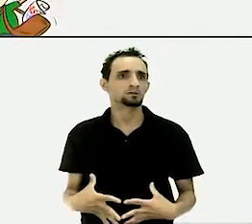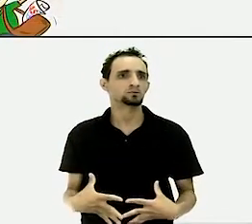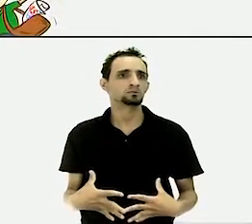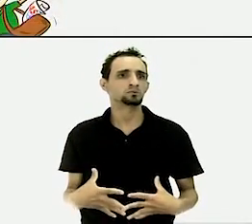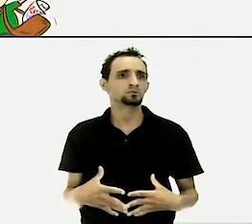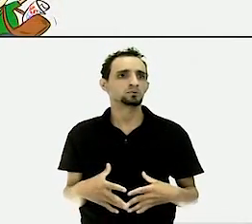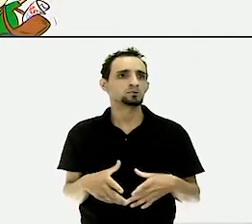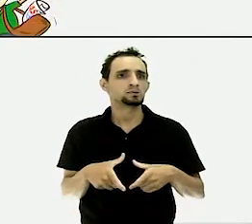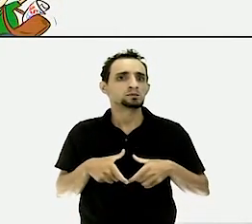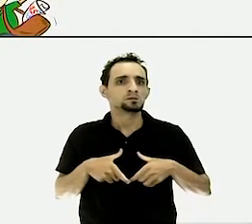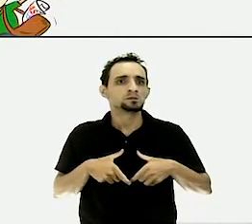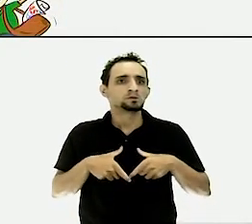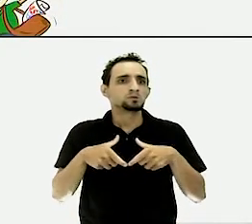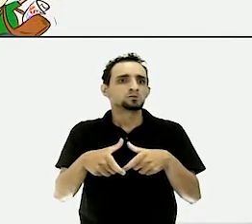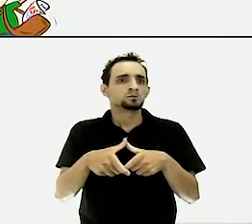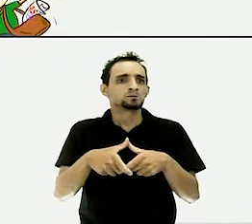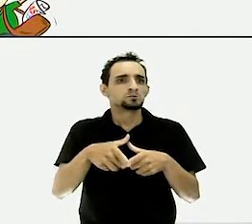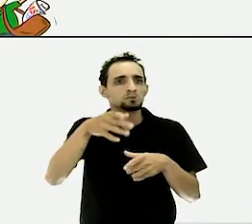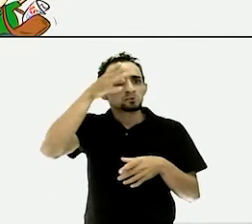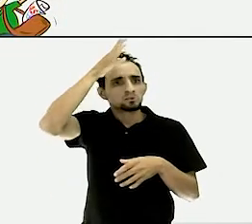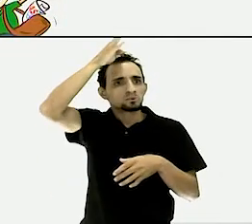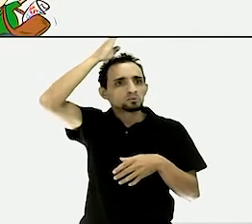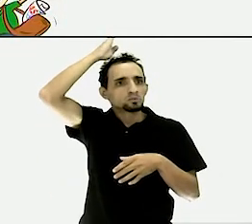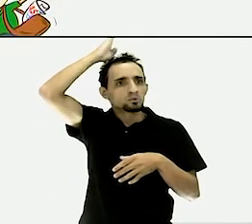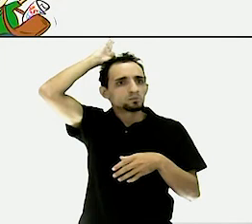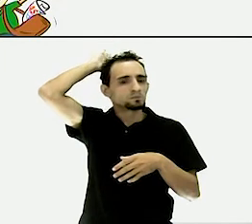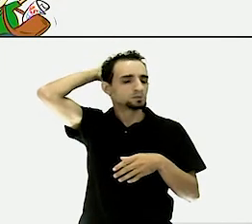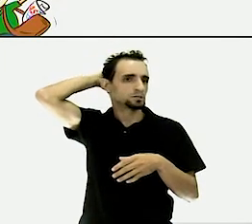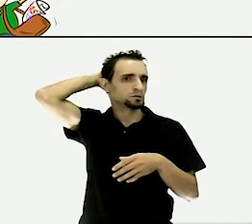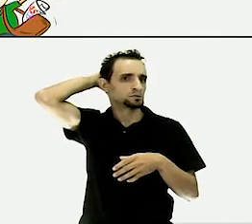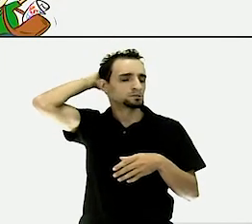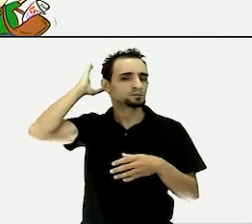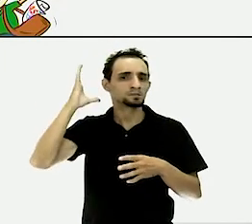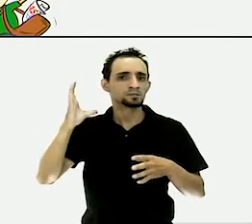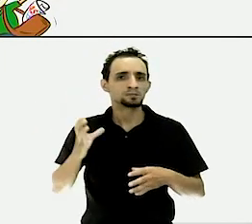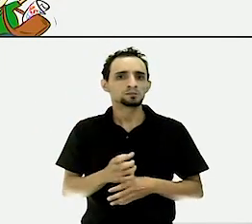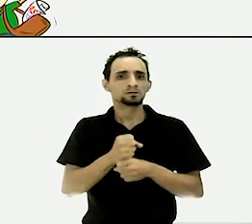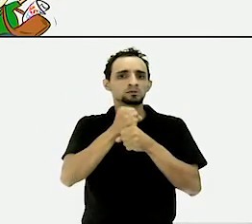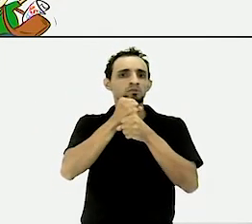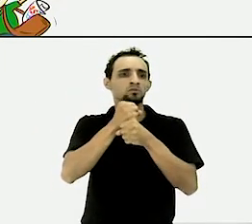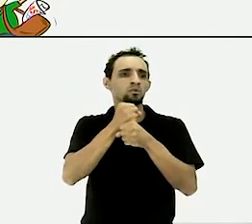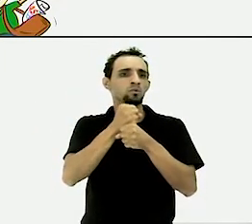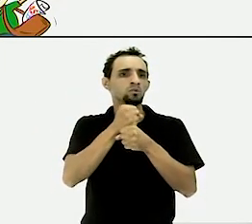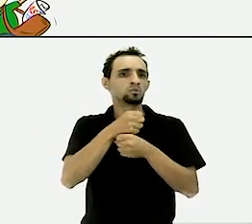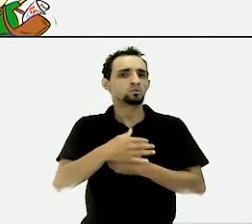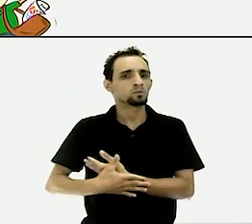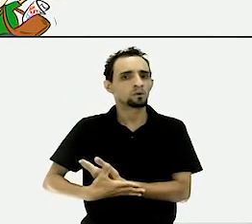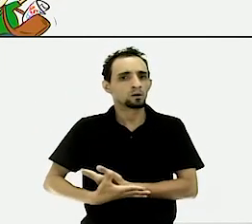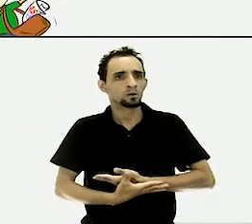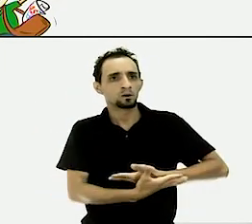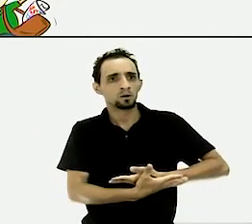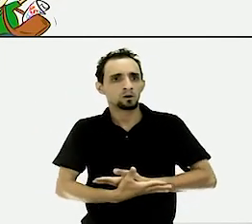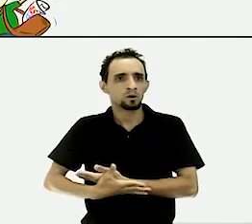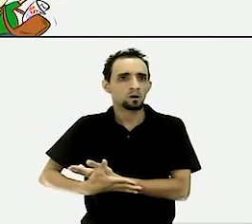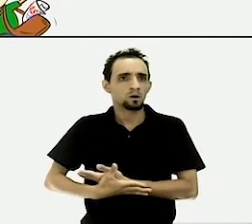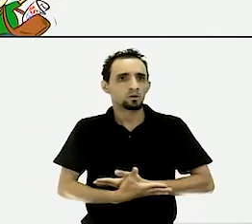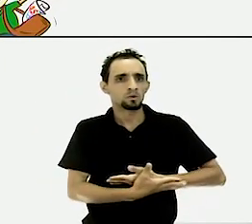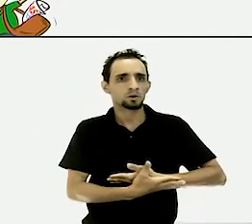salvaram uma criança, está ali a foto. Então, eu vou estar colocando aqui em